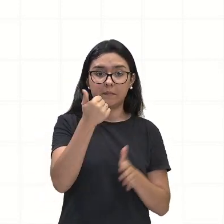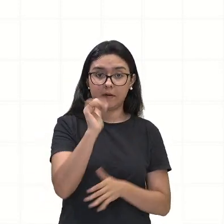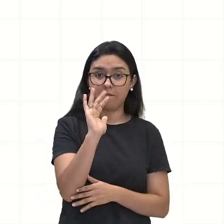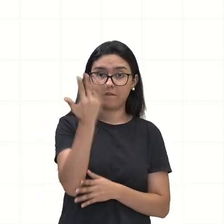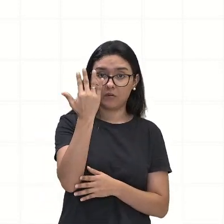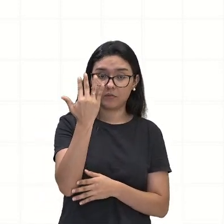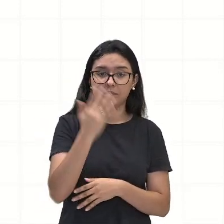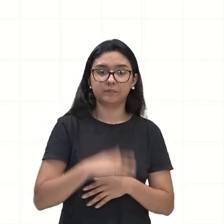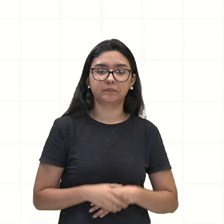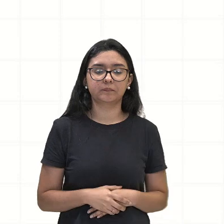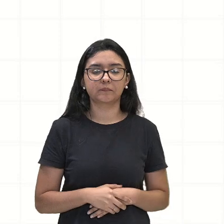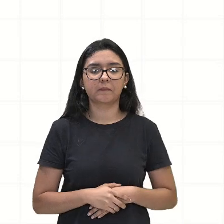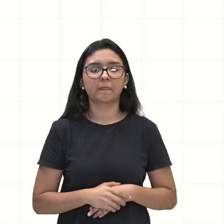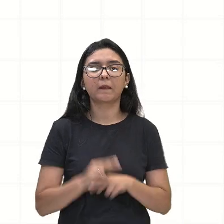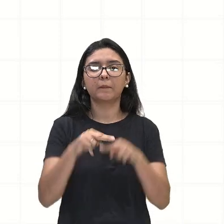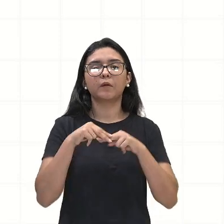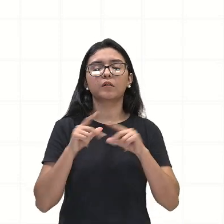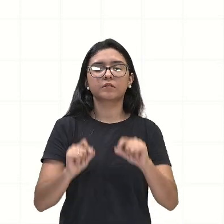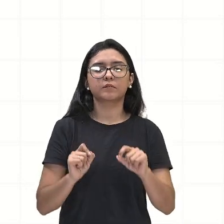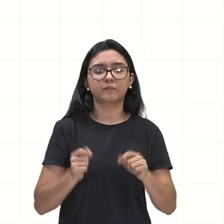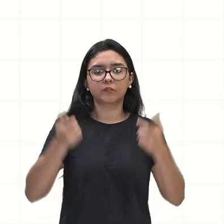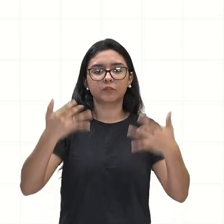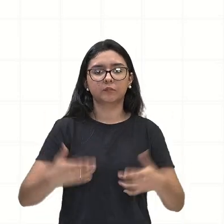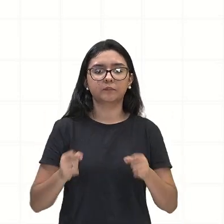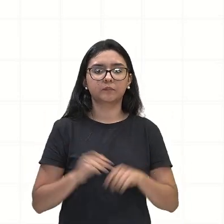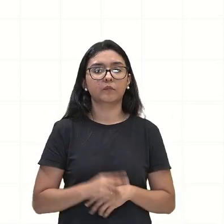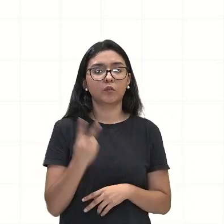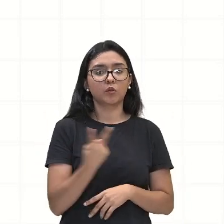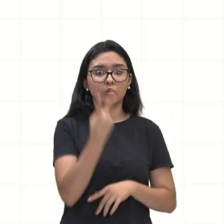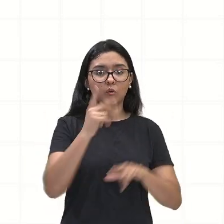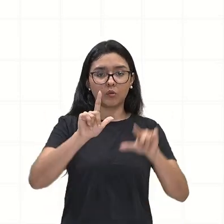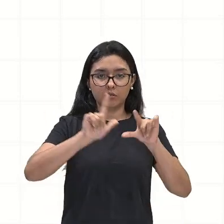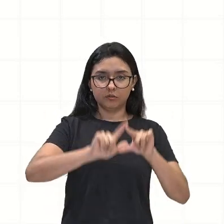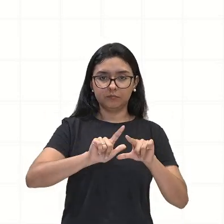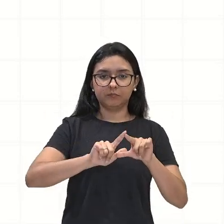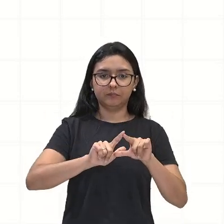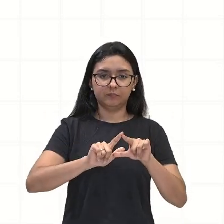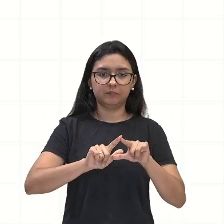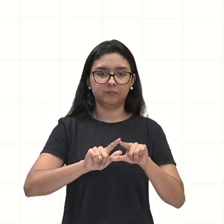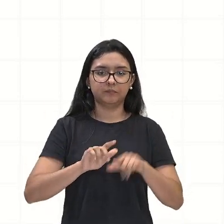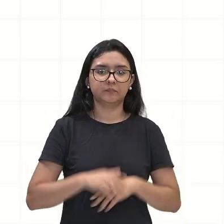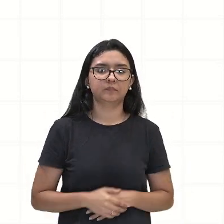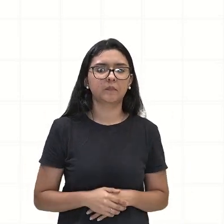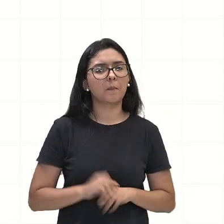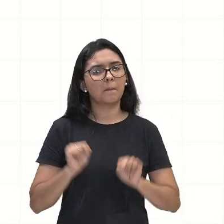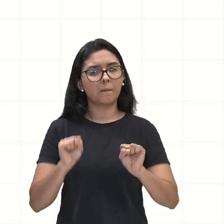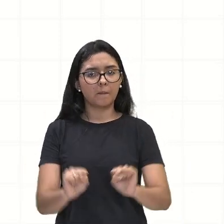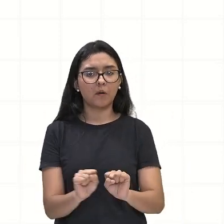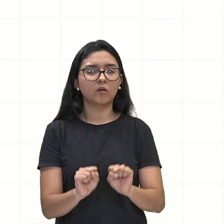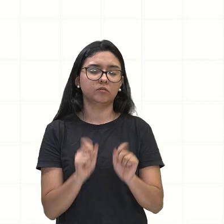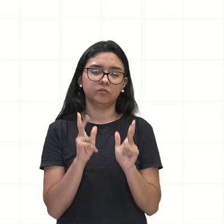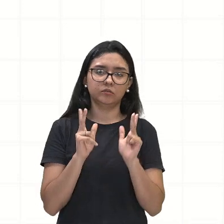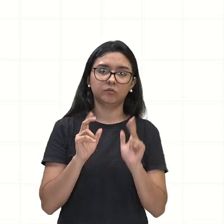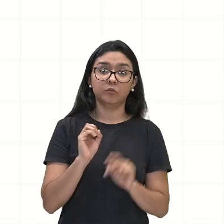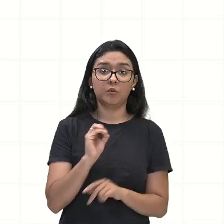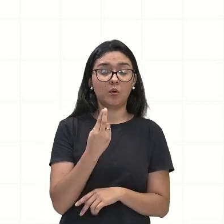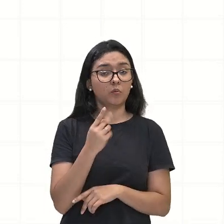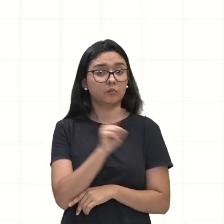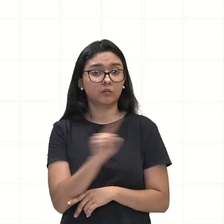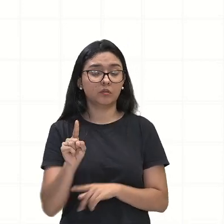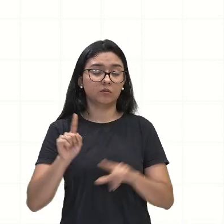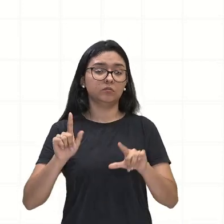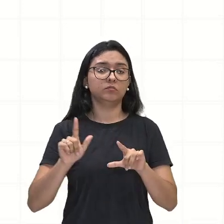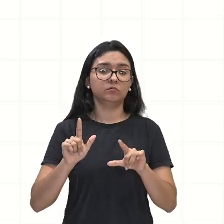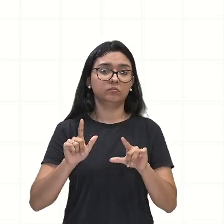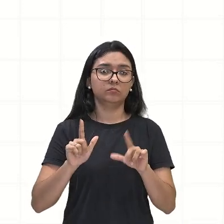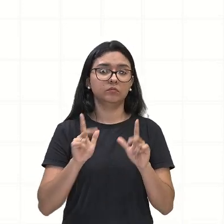falsa, só porque ele fala assim, ó, dois triângulos retângulos podem ou não ser semelhantes, dependendo da medida